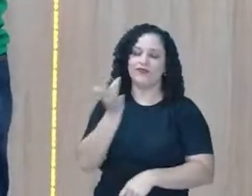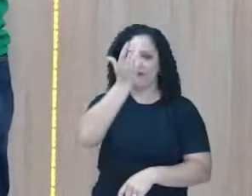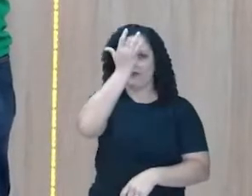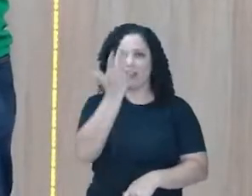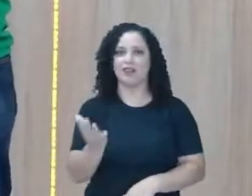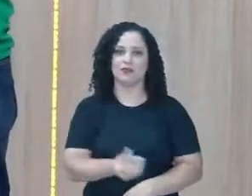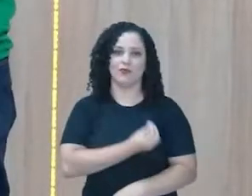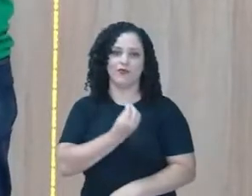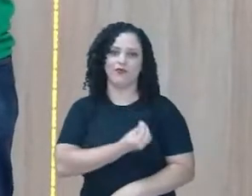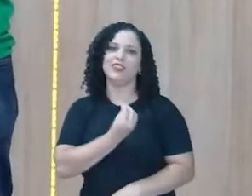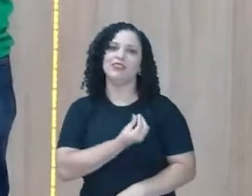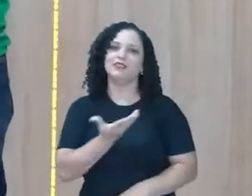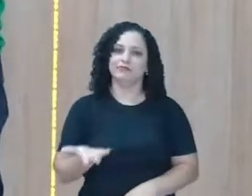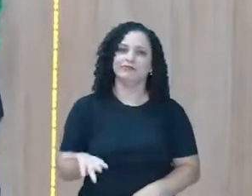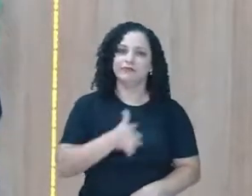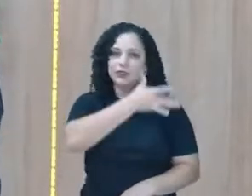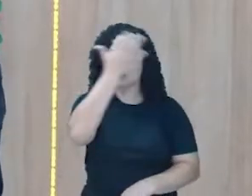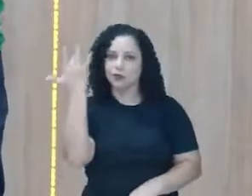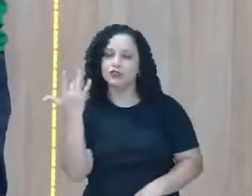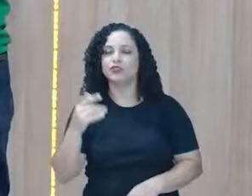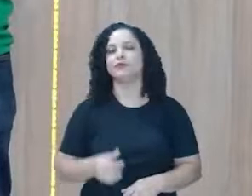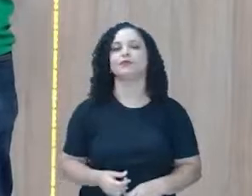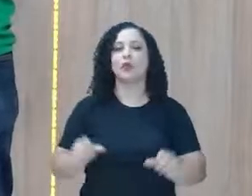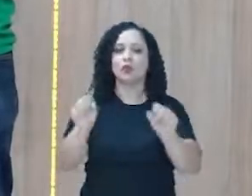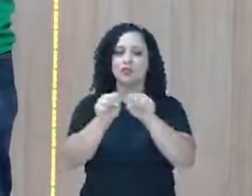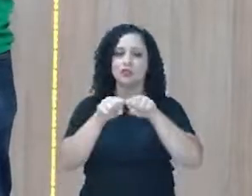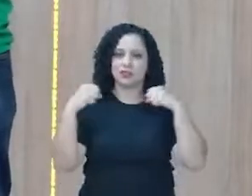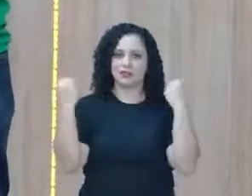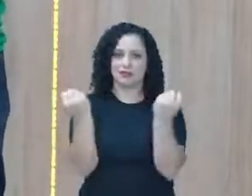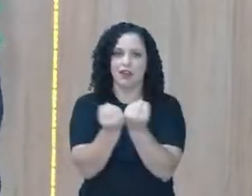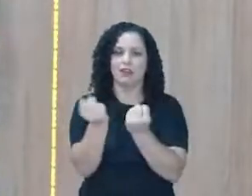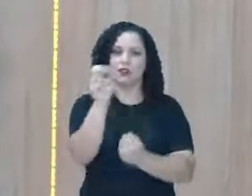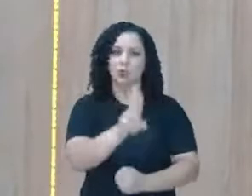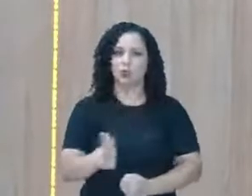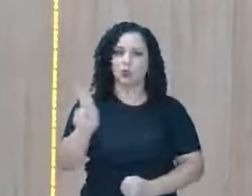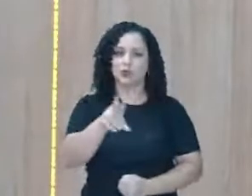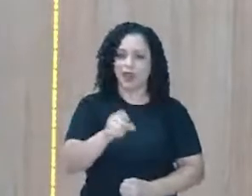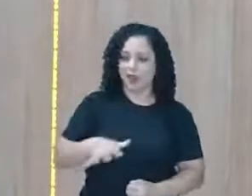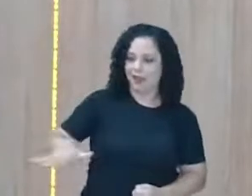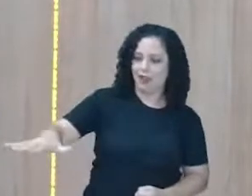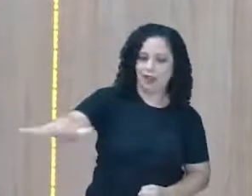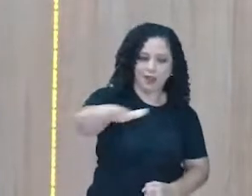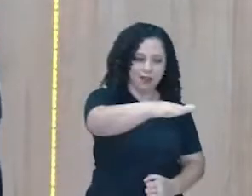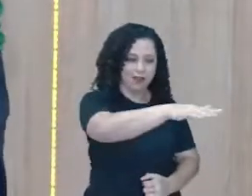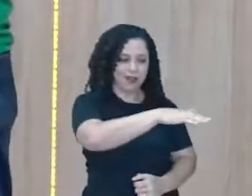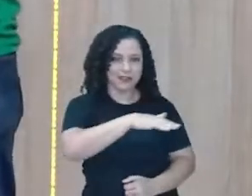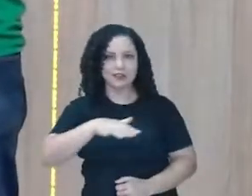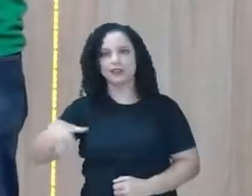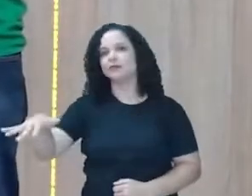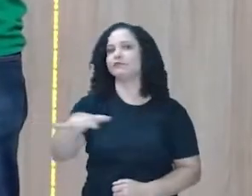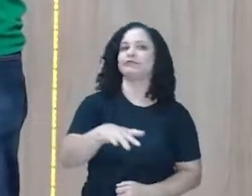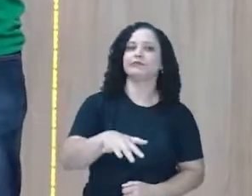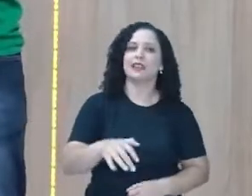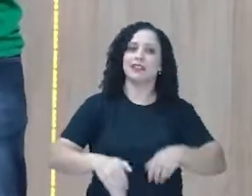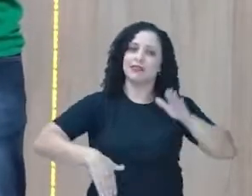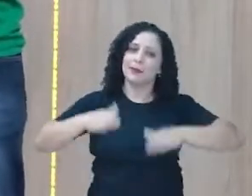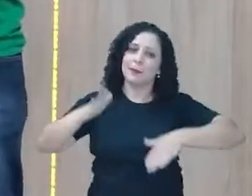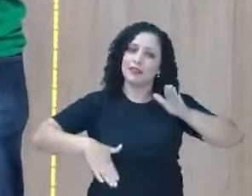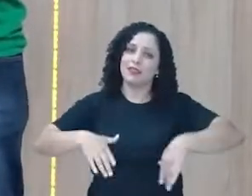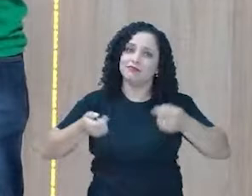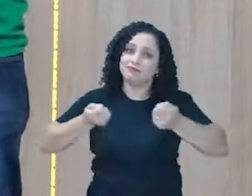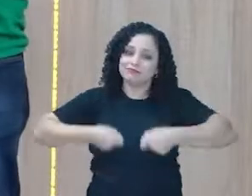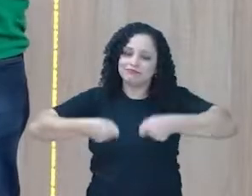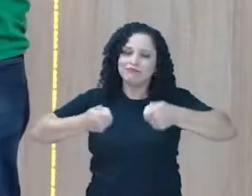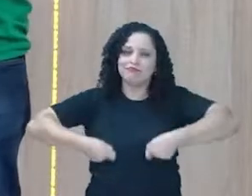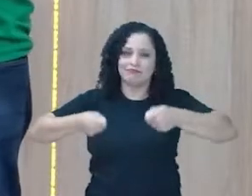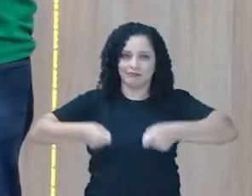aí vai, né? Então, a sociedade, ela utiliza o espaço geográfico de acordo com as suas necessidades,